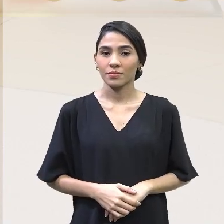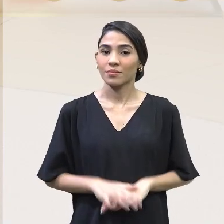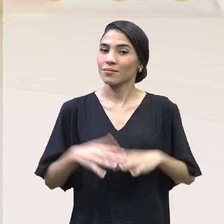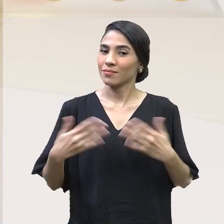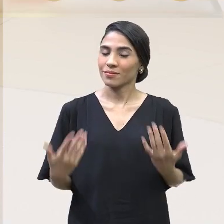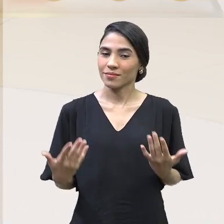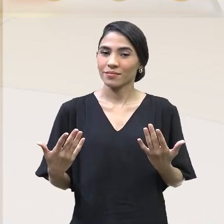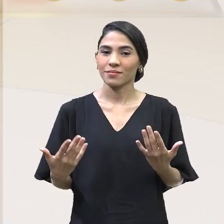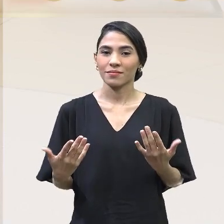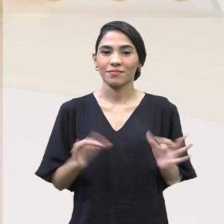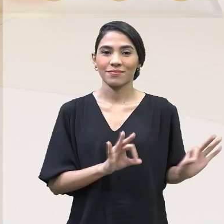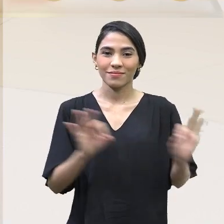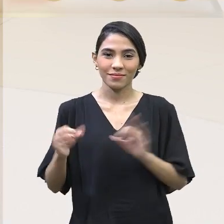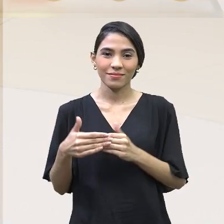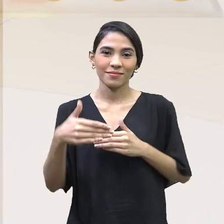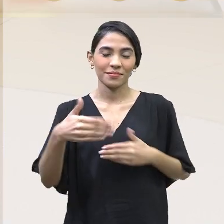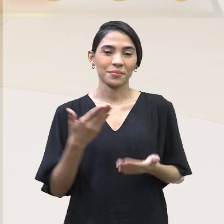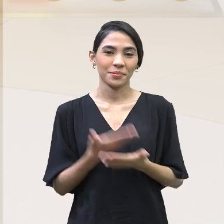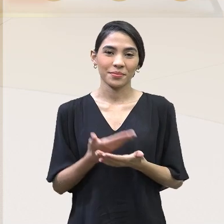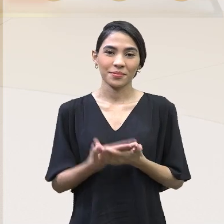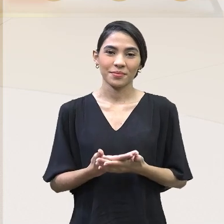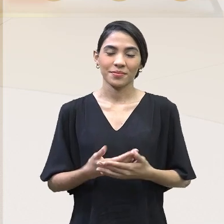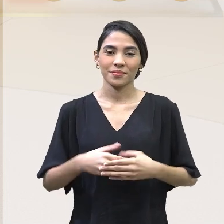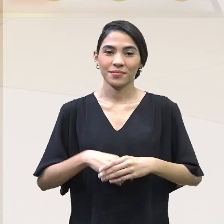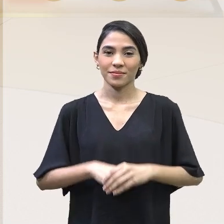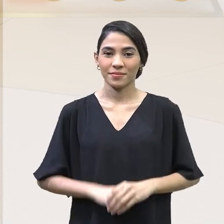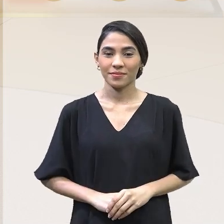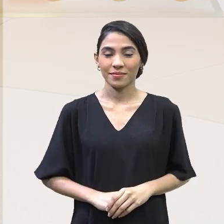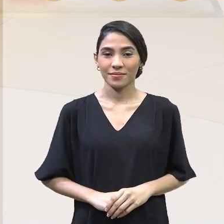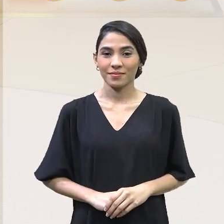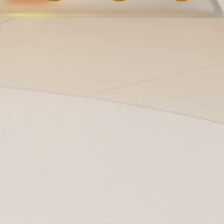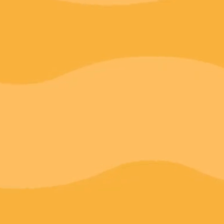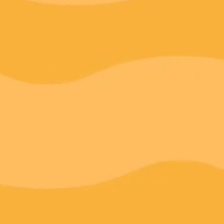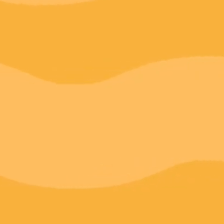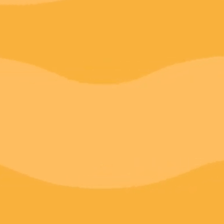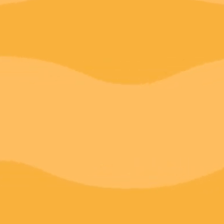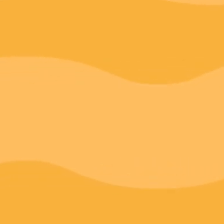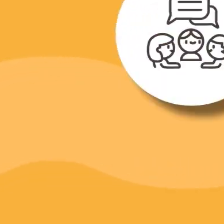É isso aí, sem mais delongas, vamos à nossa aula de hoje.